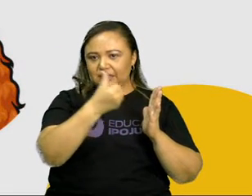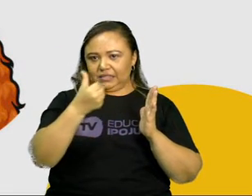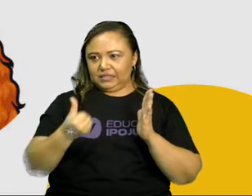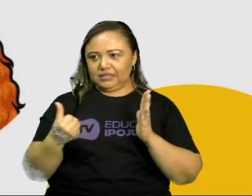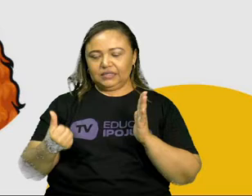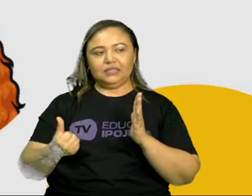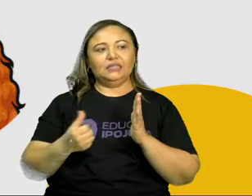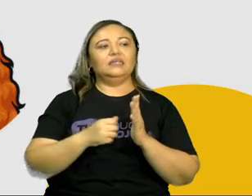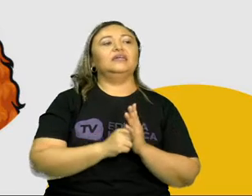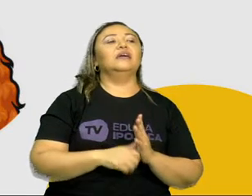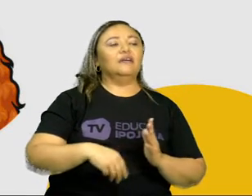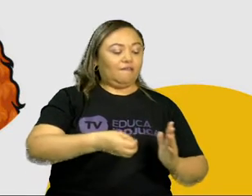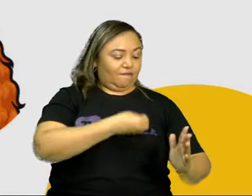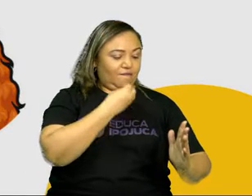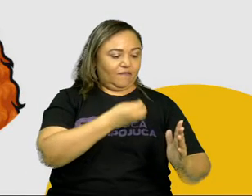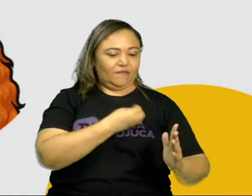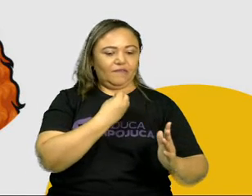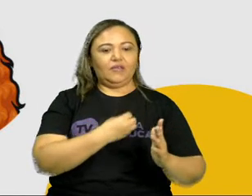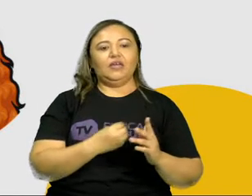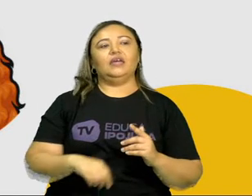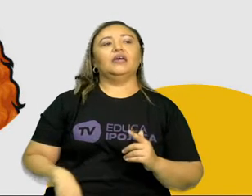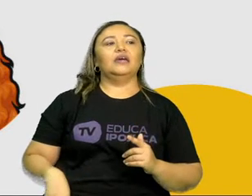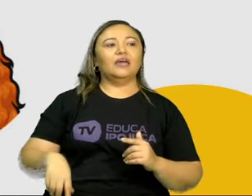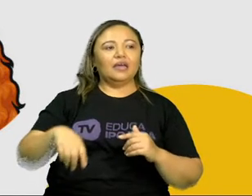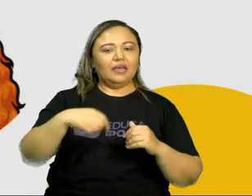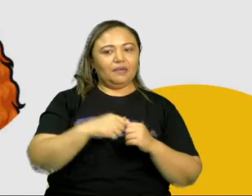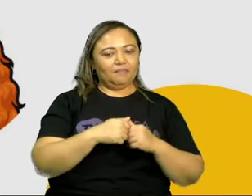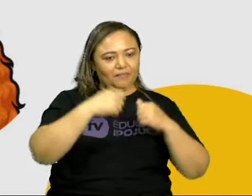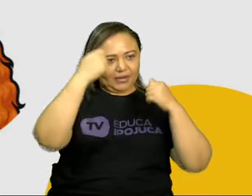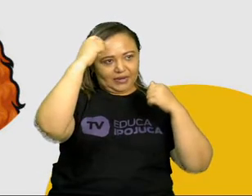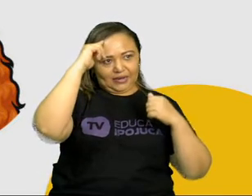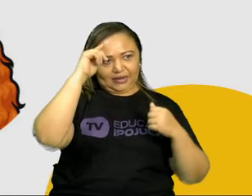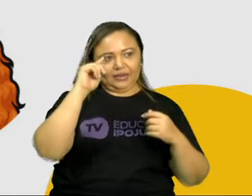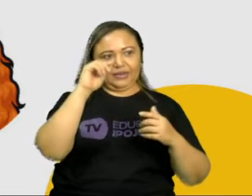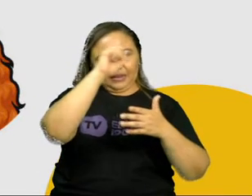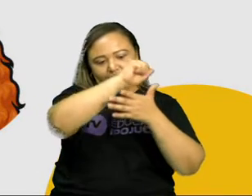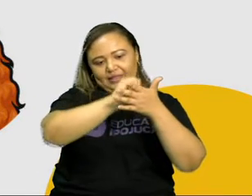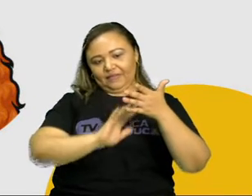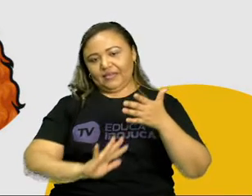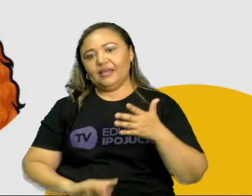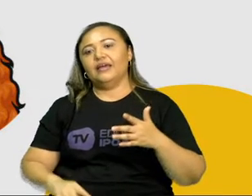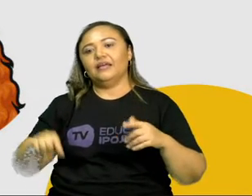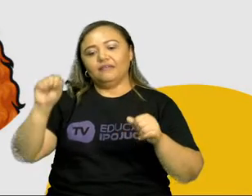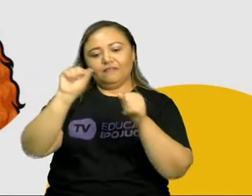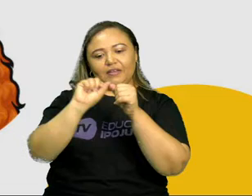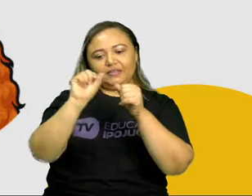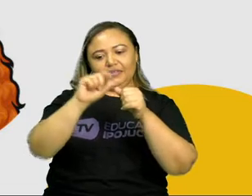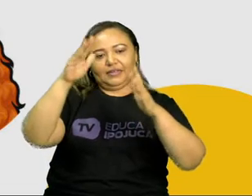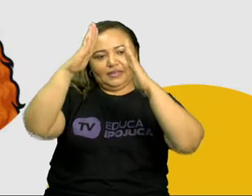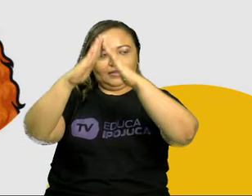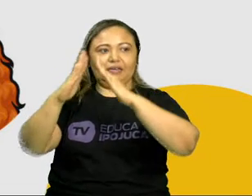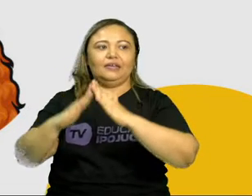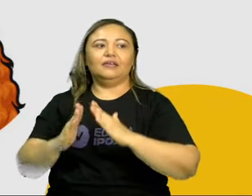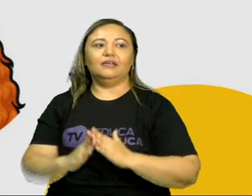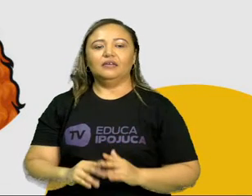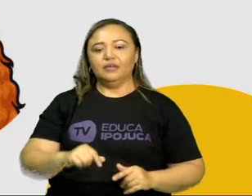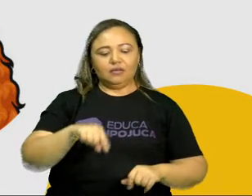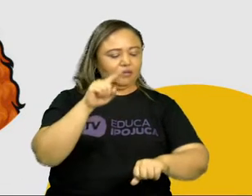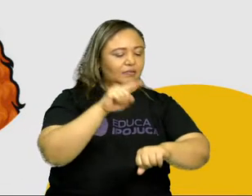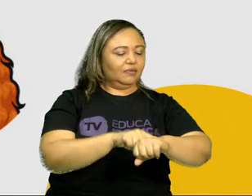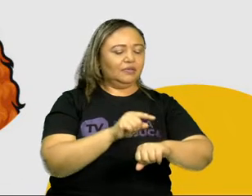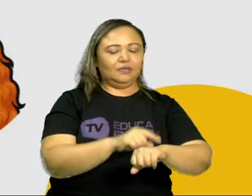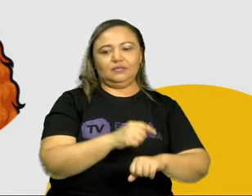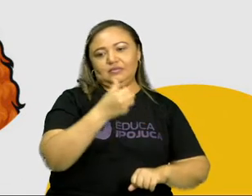666. A vida é uns deveres que nós trouxemos para fazer em casa. Quando se vê, já são